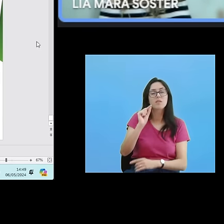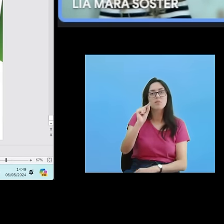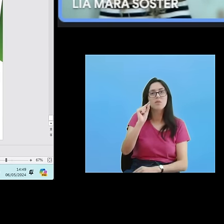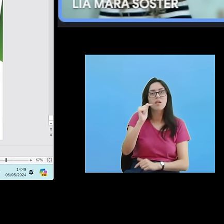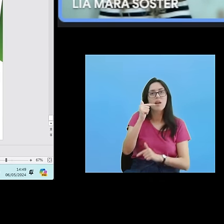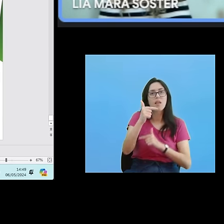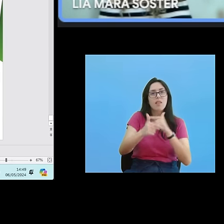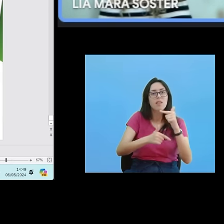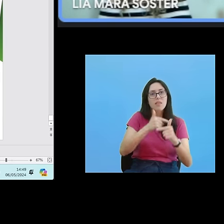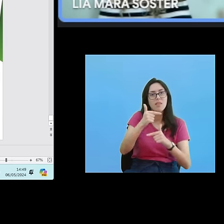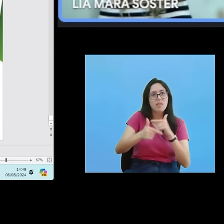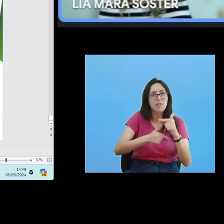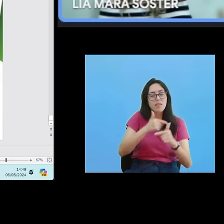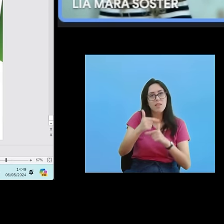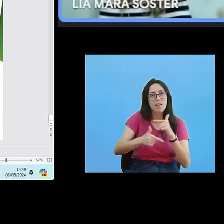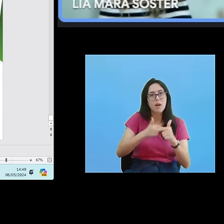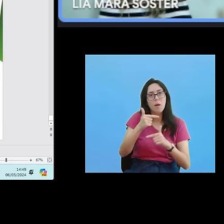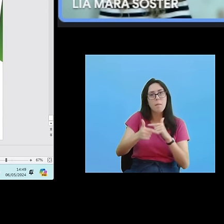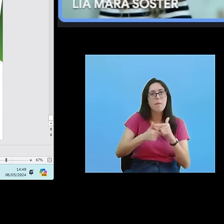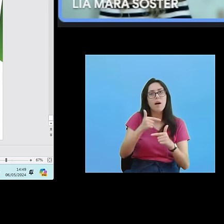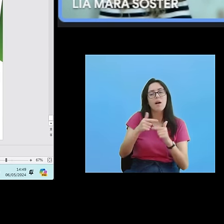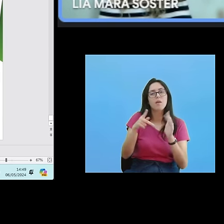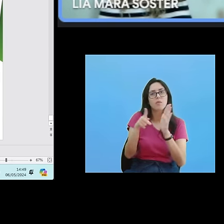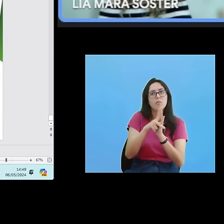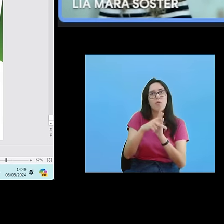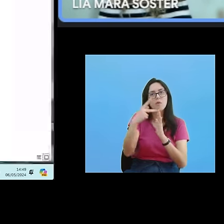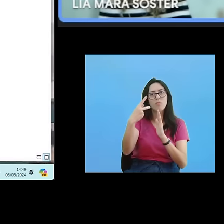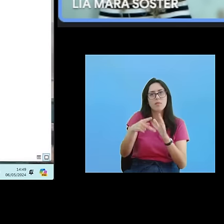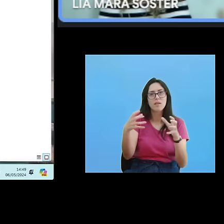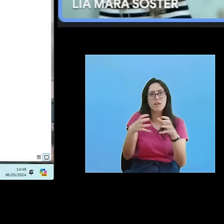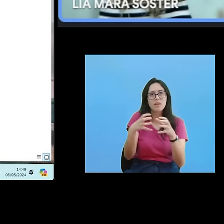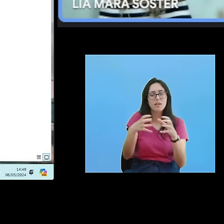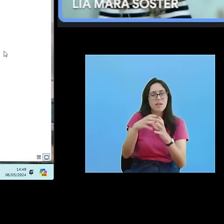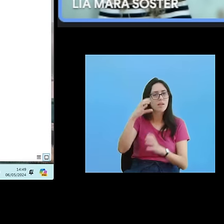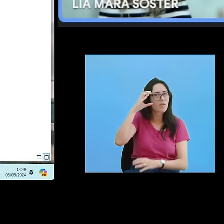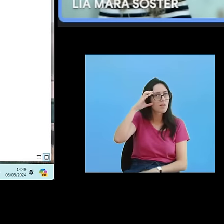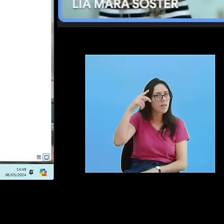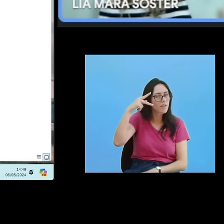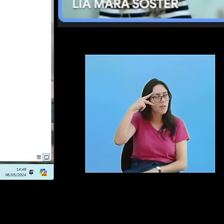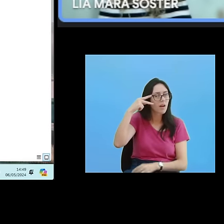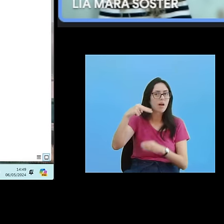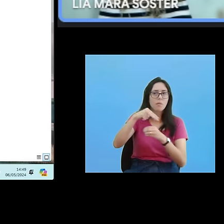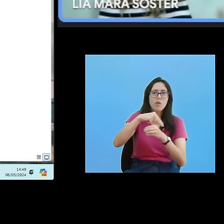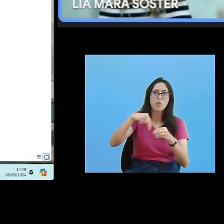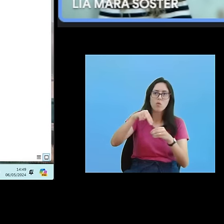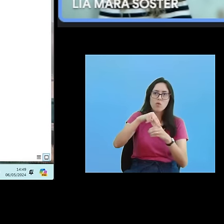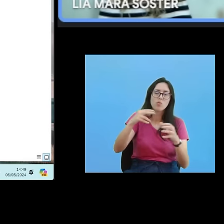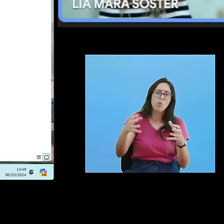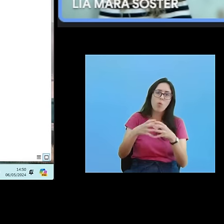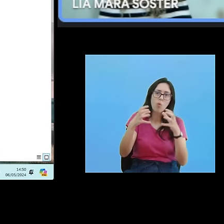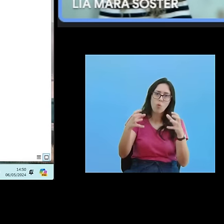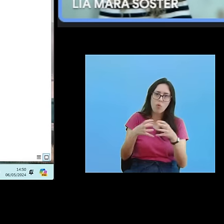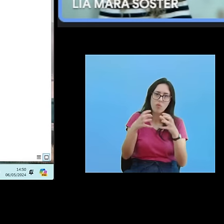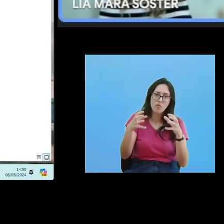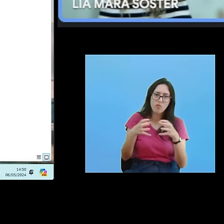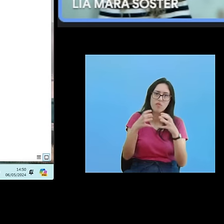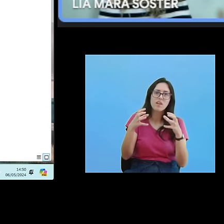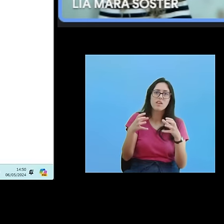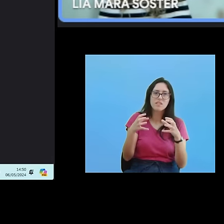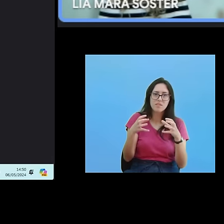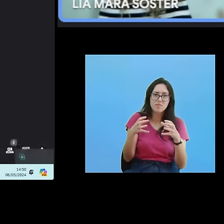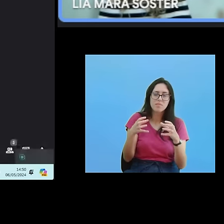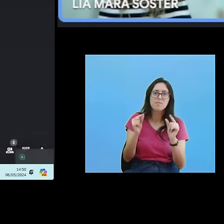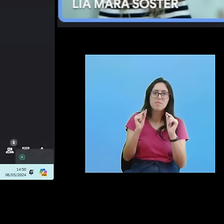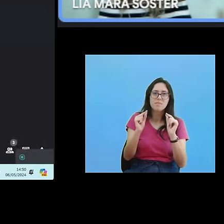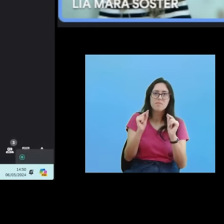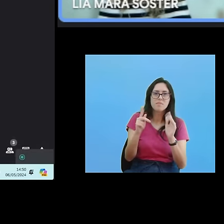então, pela equipe aqui do CAP, do Núcleo de Convivência, e o atendimento aí voltado